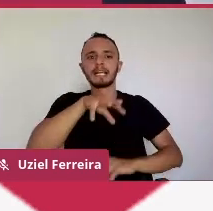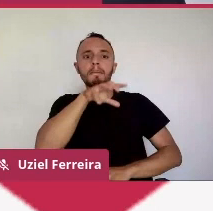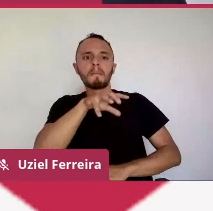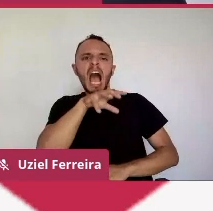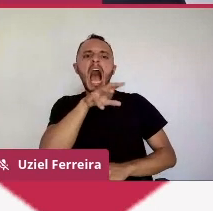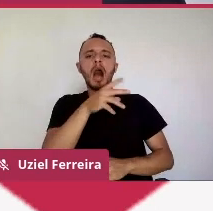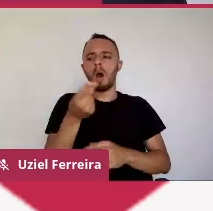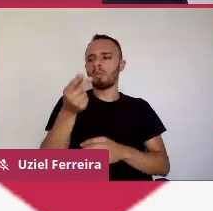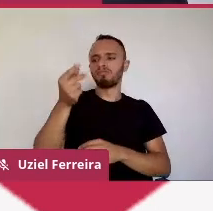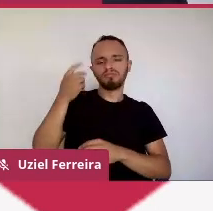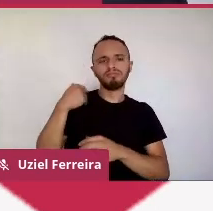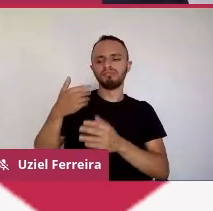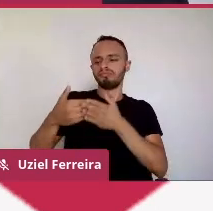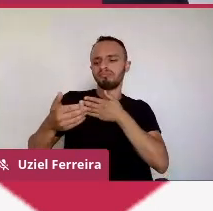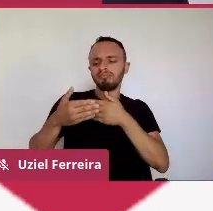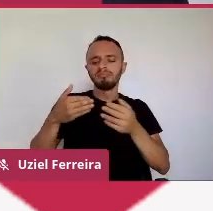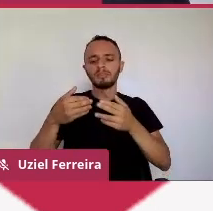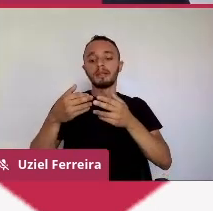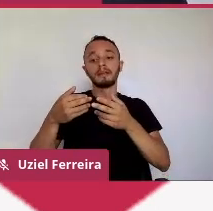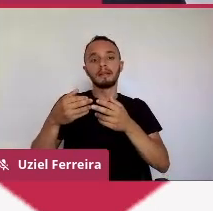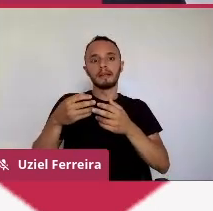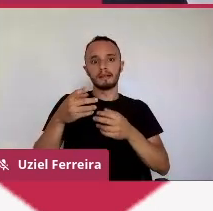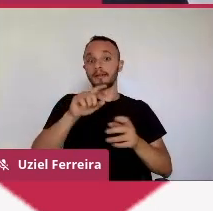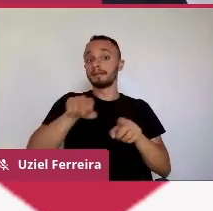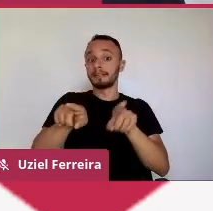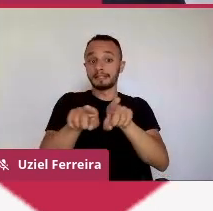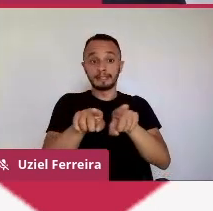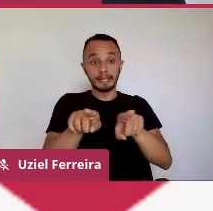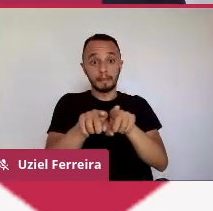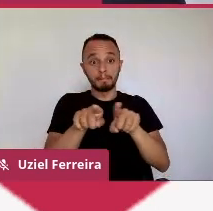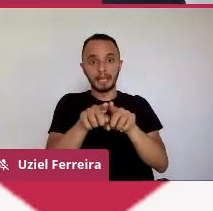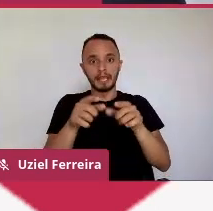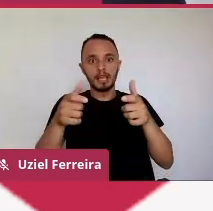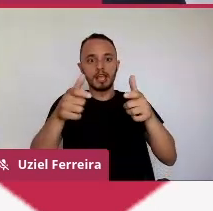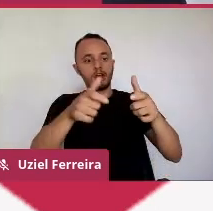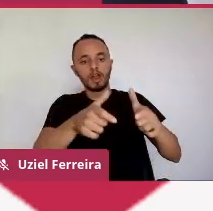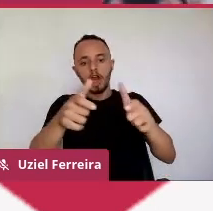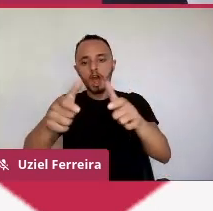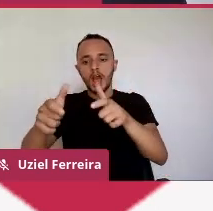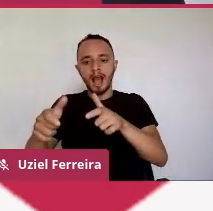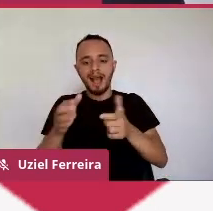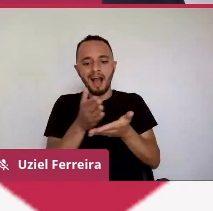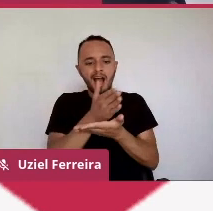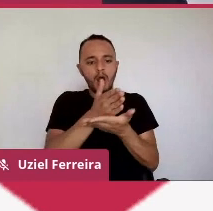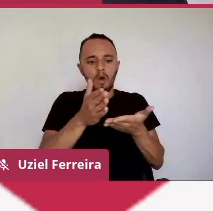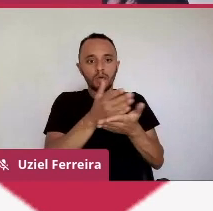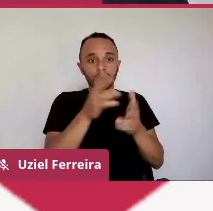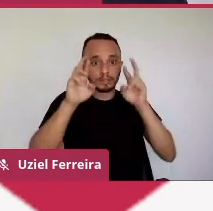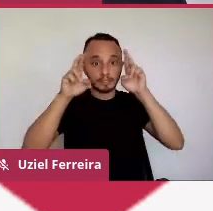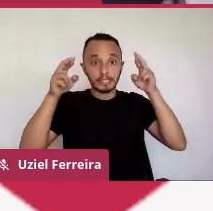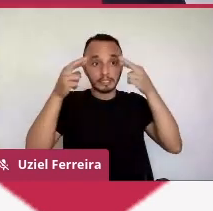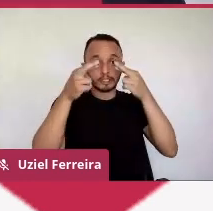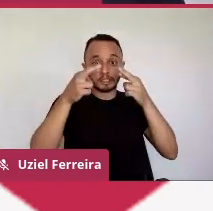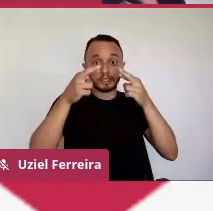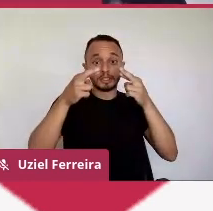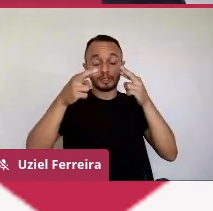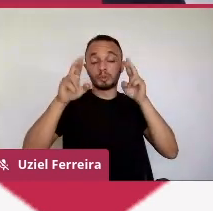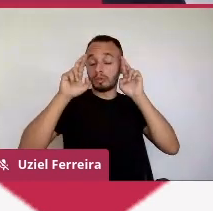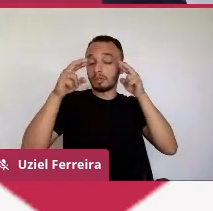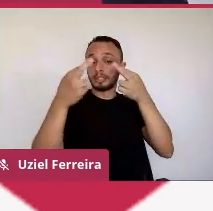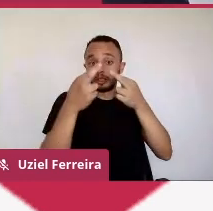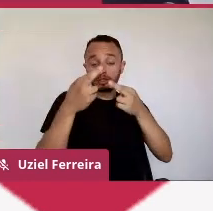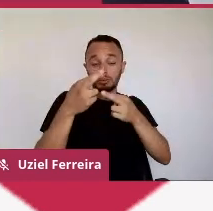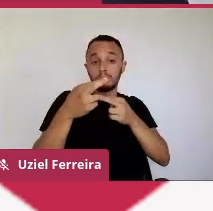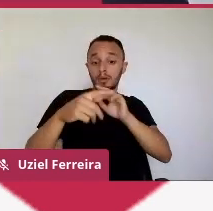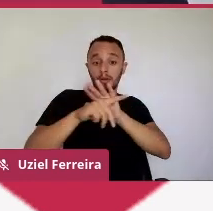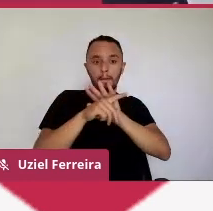Antigo que os pesquisadores suspeitam que sejam, que eram usados, que eram pedras usadas para fazer